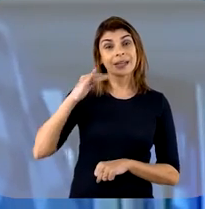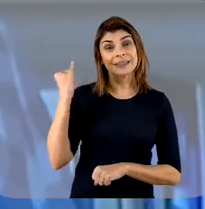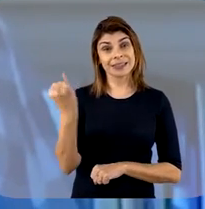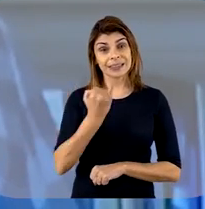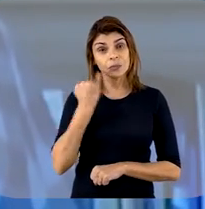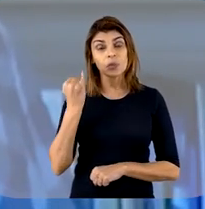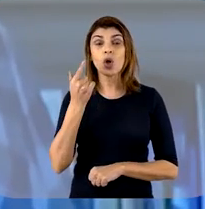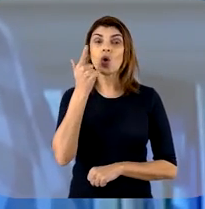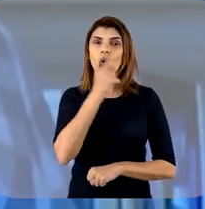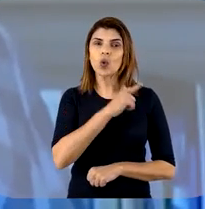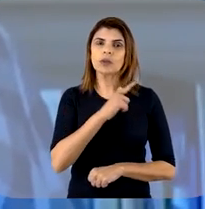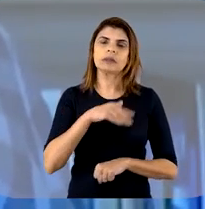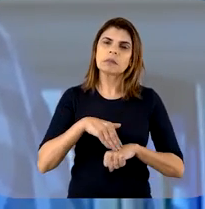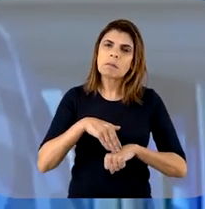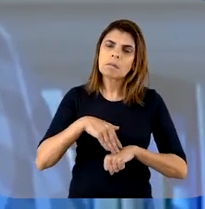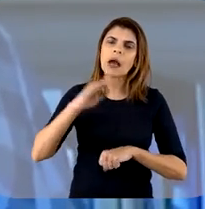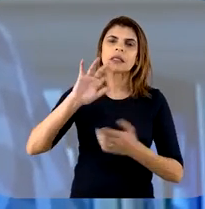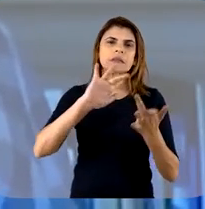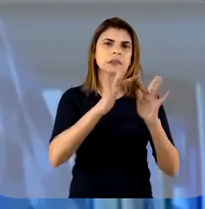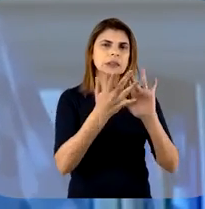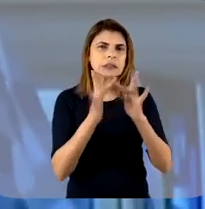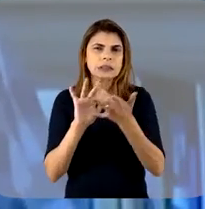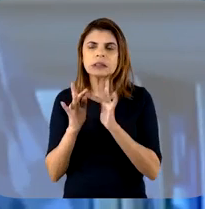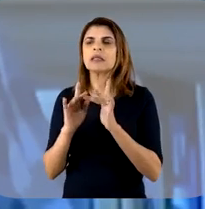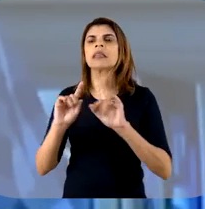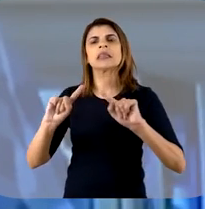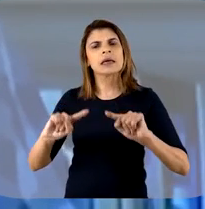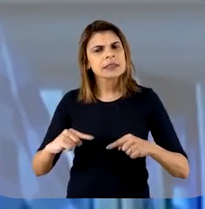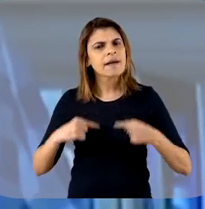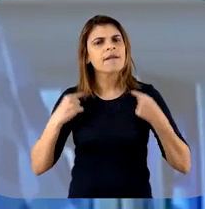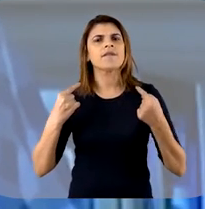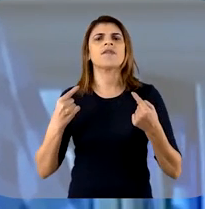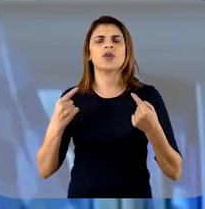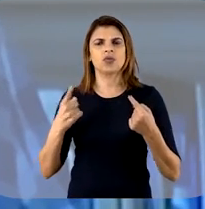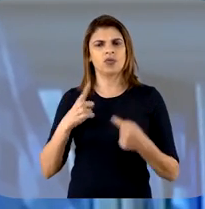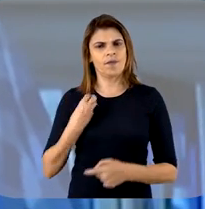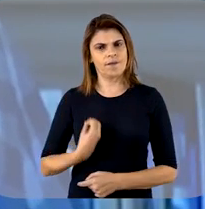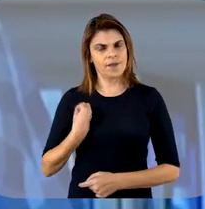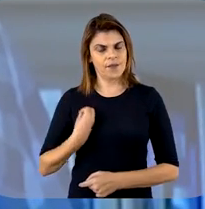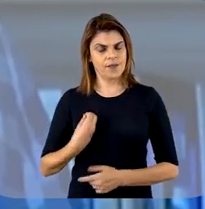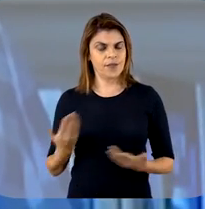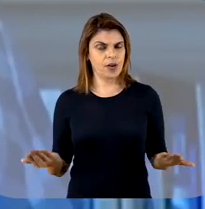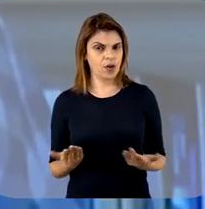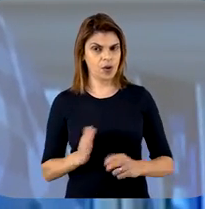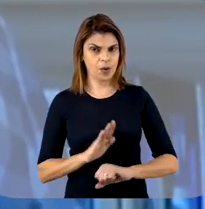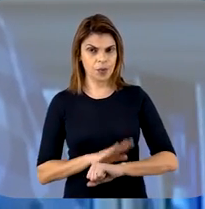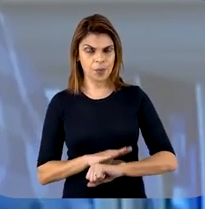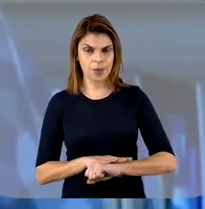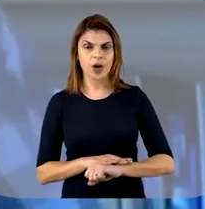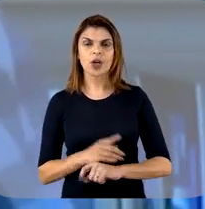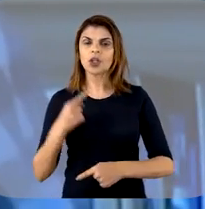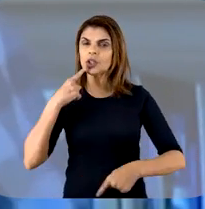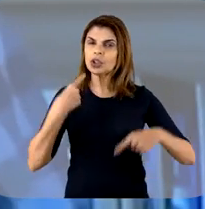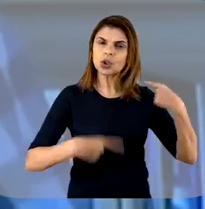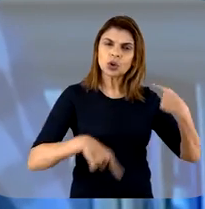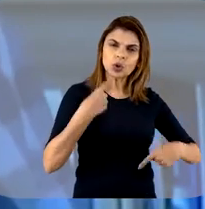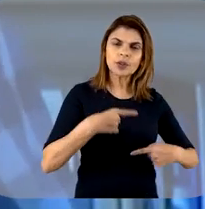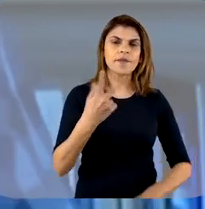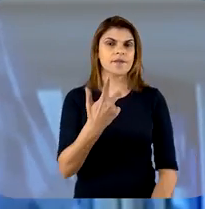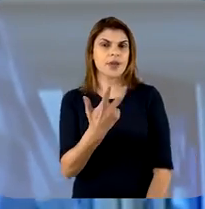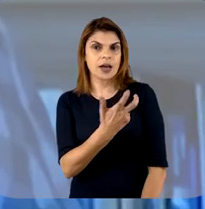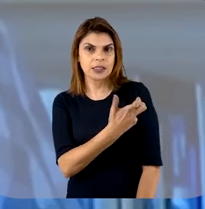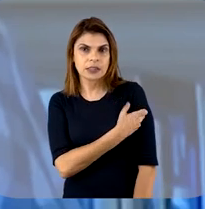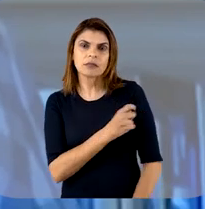é produzir mais convergência nos vários desafios que nós estamos vivenciando. Se discute a questão da vacina, mas,